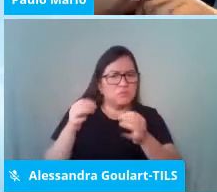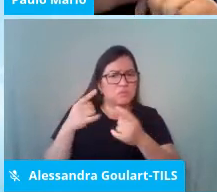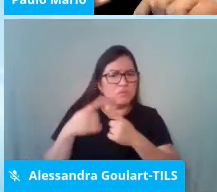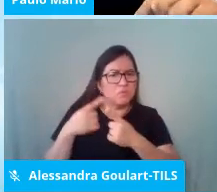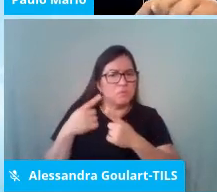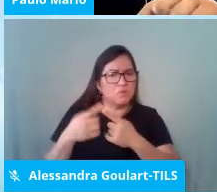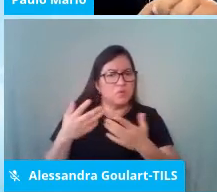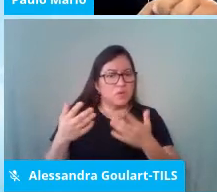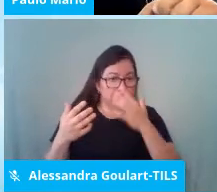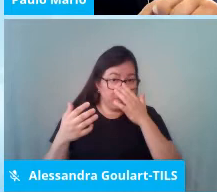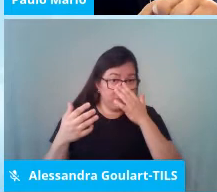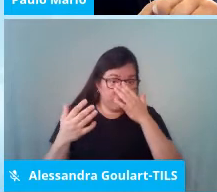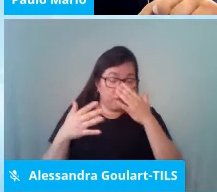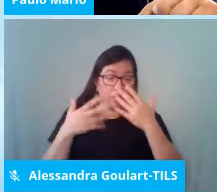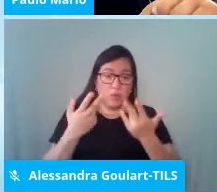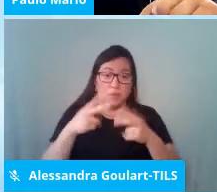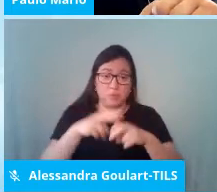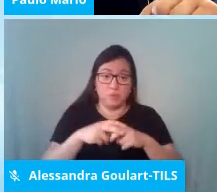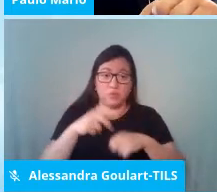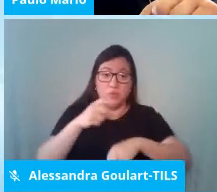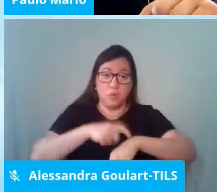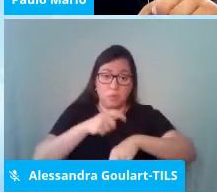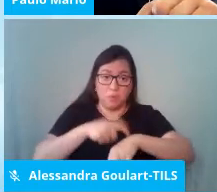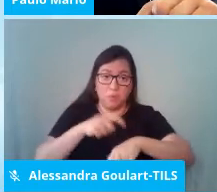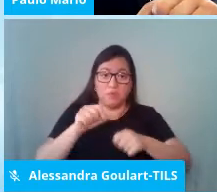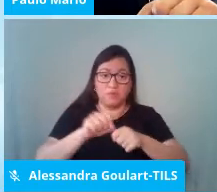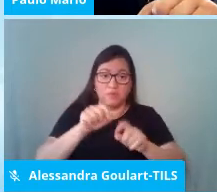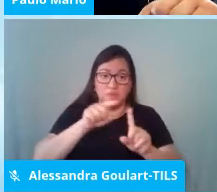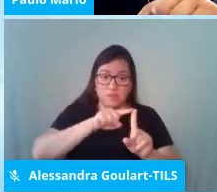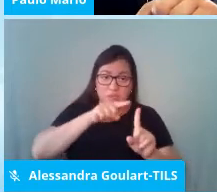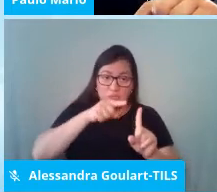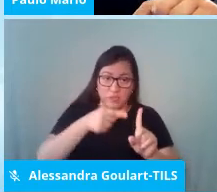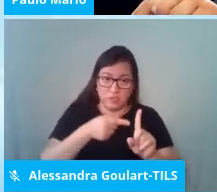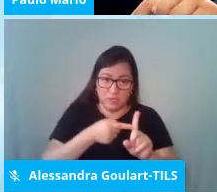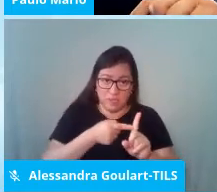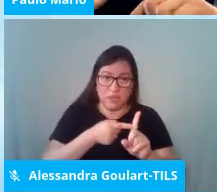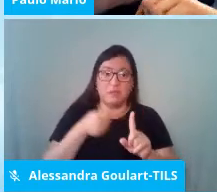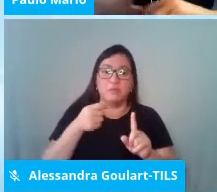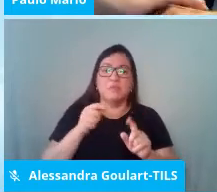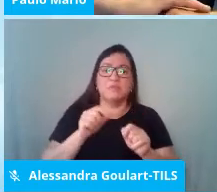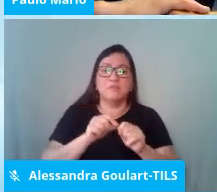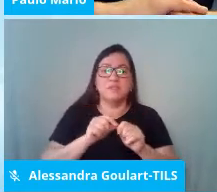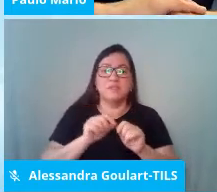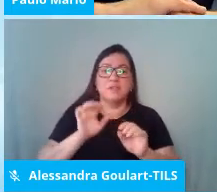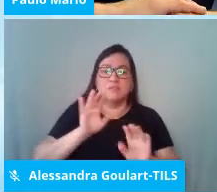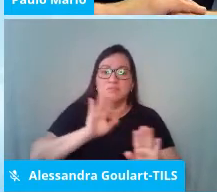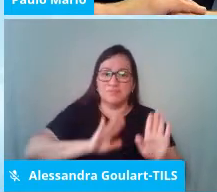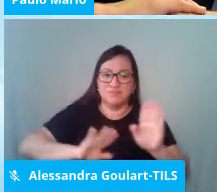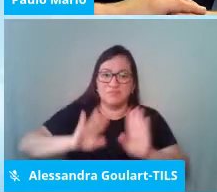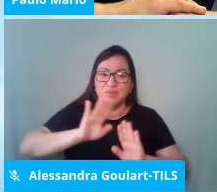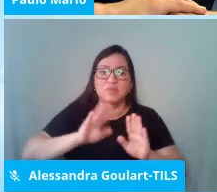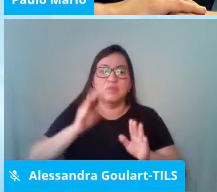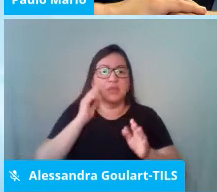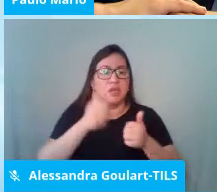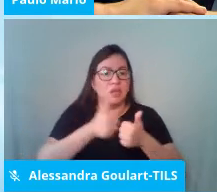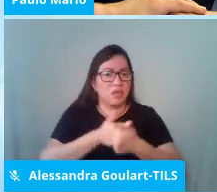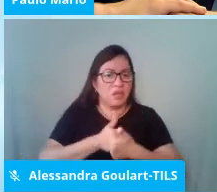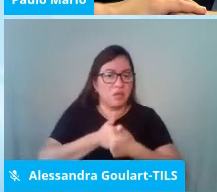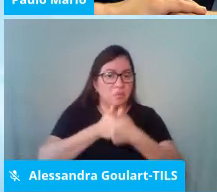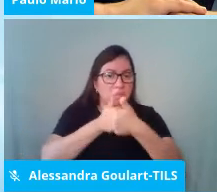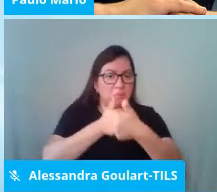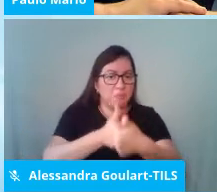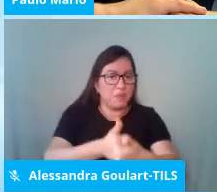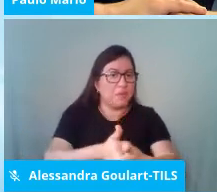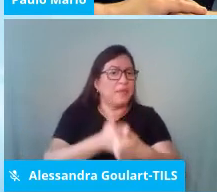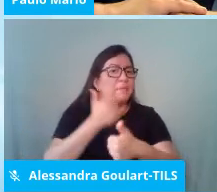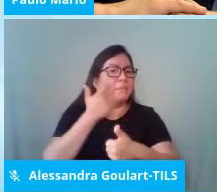esse público-alvo, que elas estiverem fazendo pré-natal, procurar acompanhar direitinho para ver se a investigação está sendo feita,